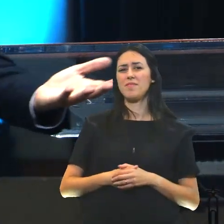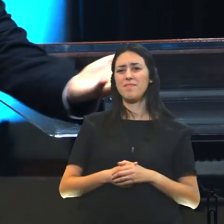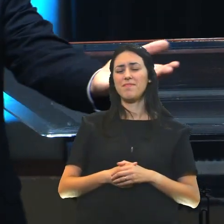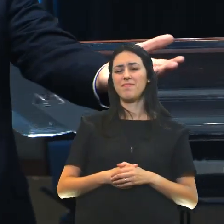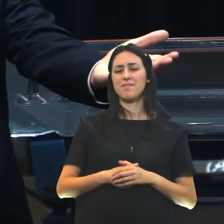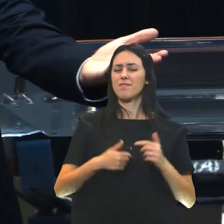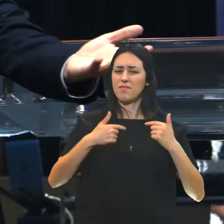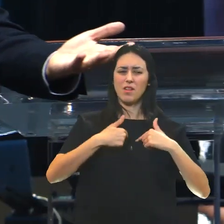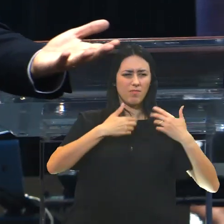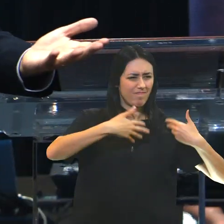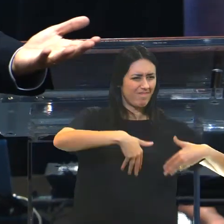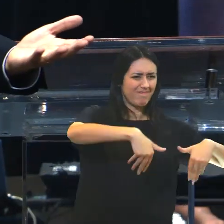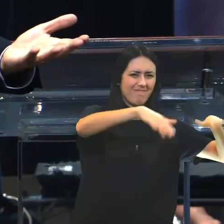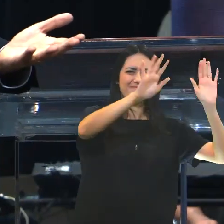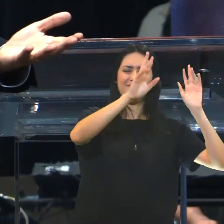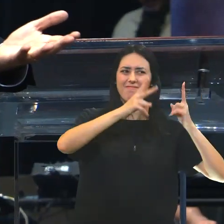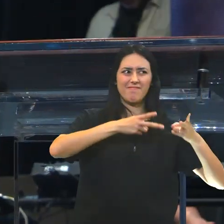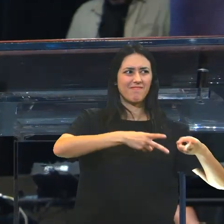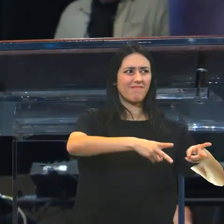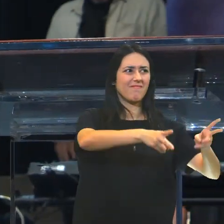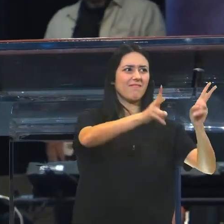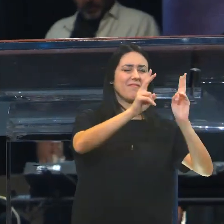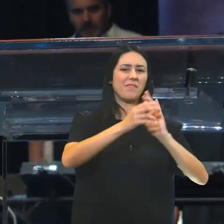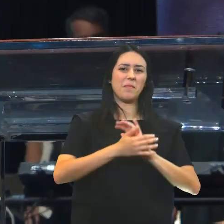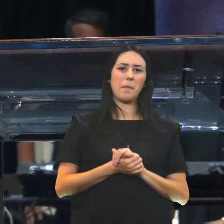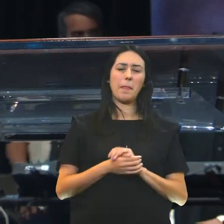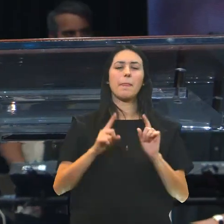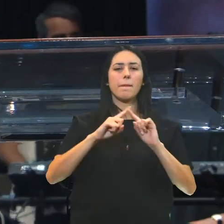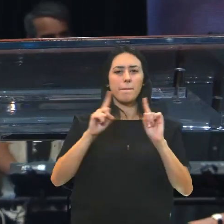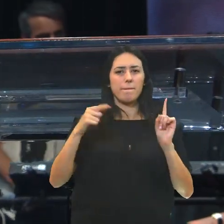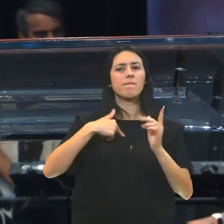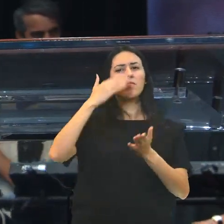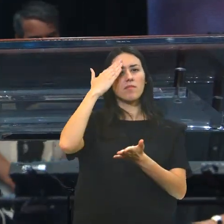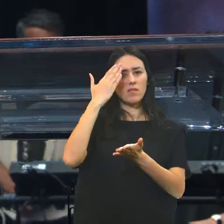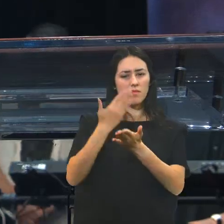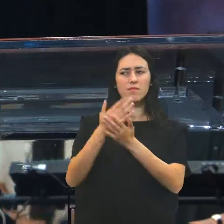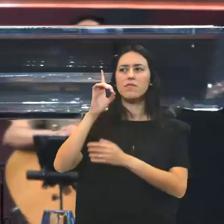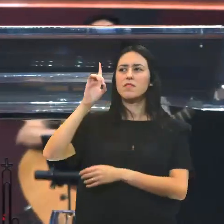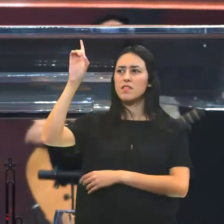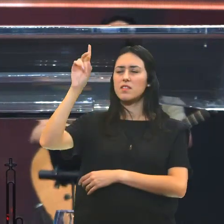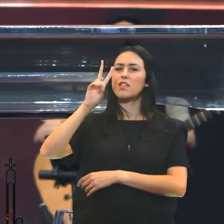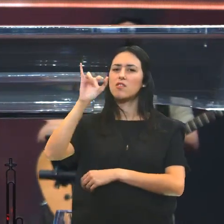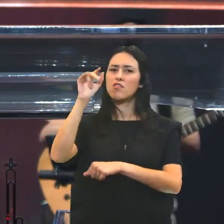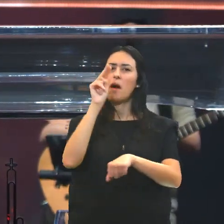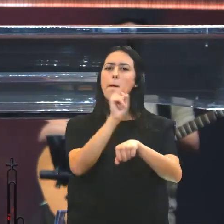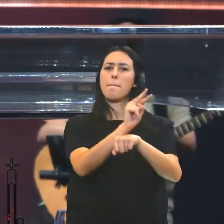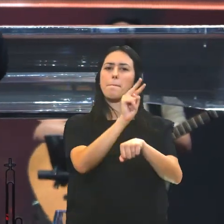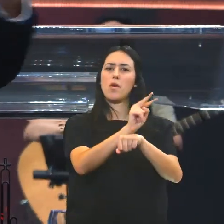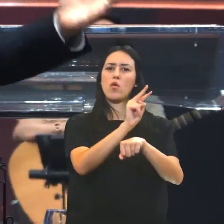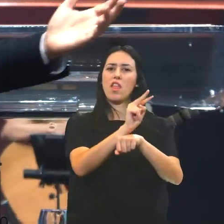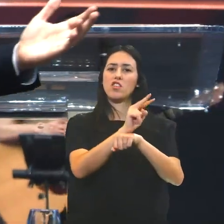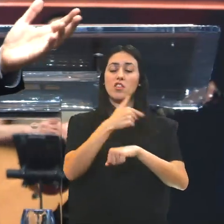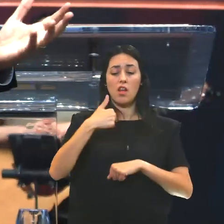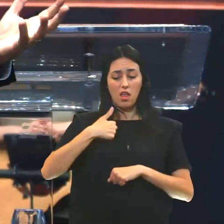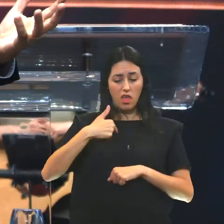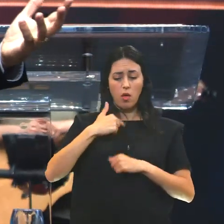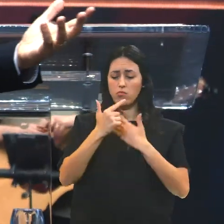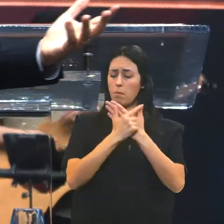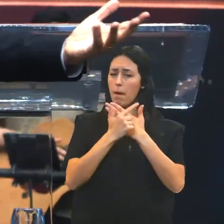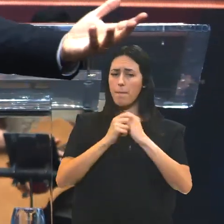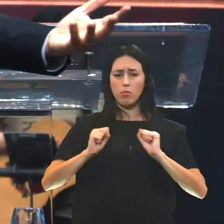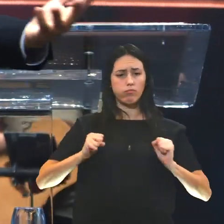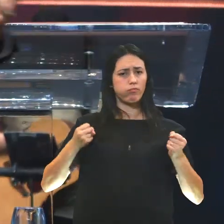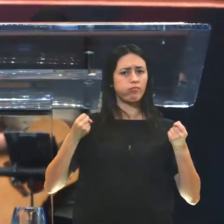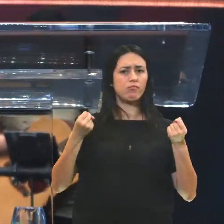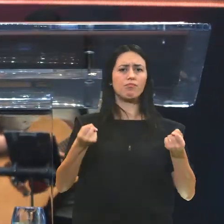lançar as águas, mas eu creio, o Senhor vai proteger. Eu vou fazer o meu papel de